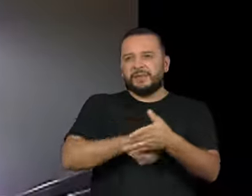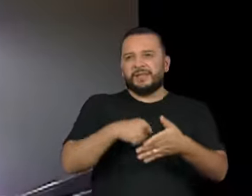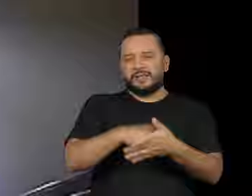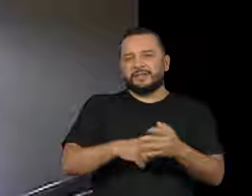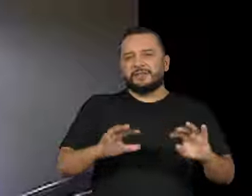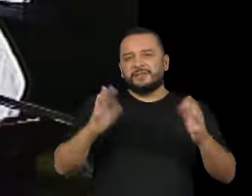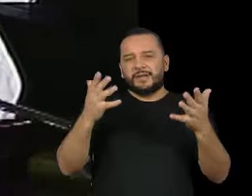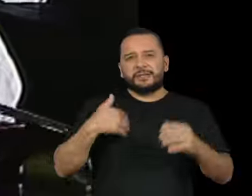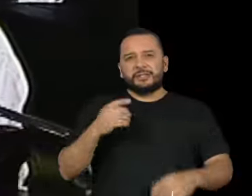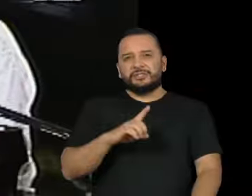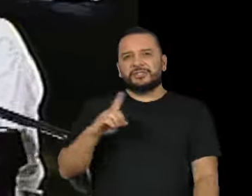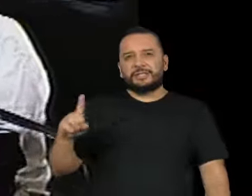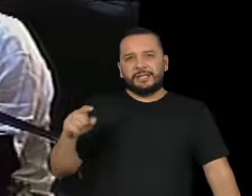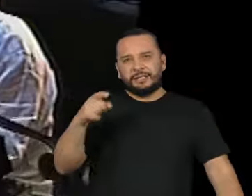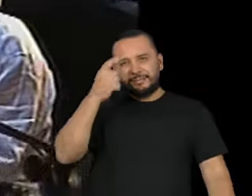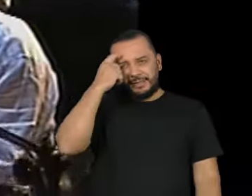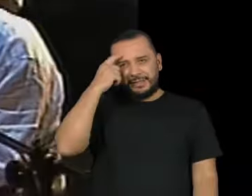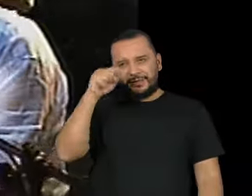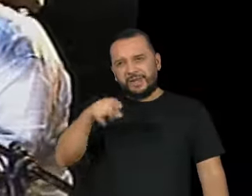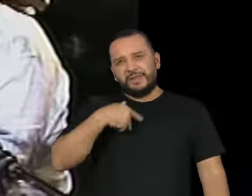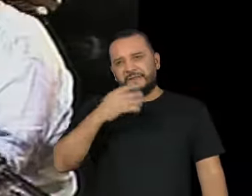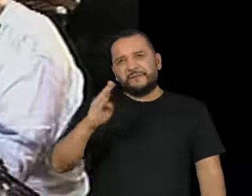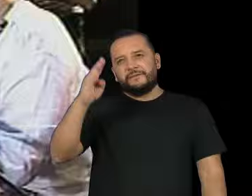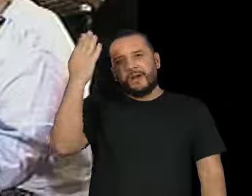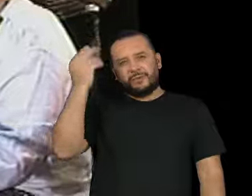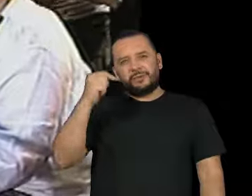o considerava um subversivo.